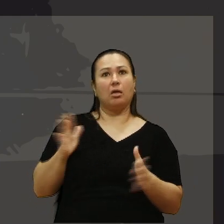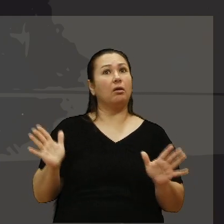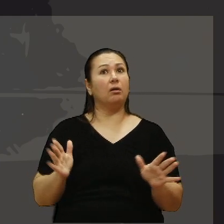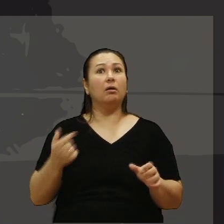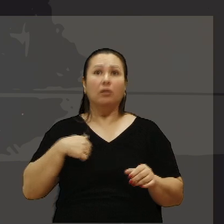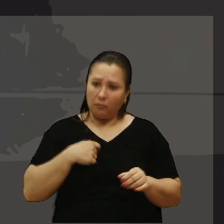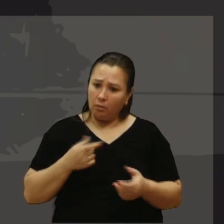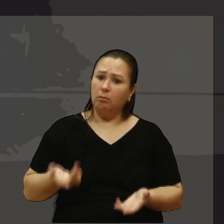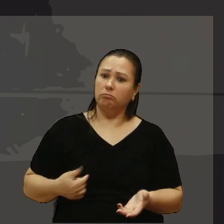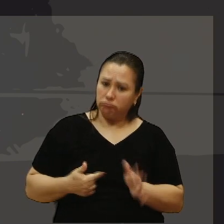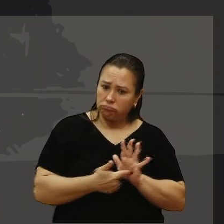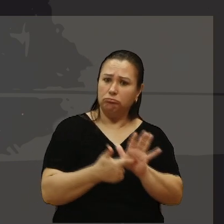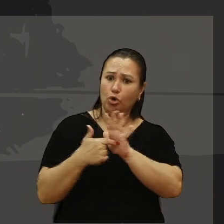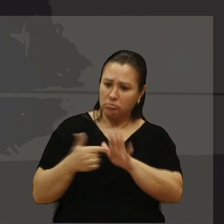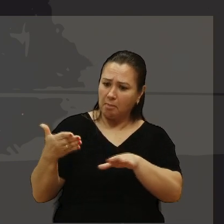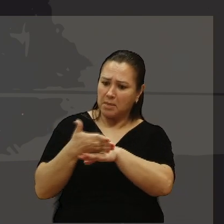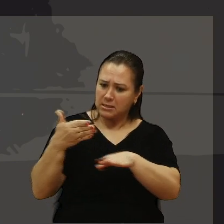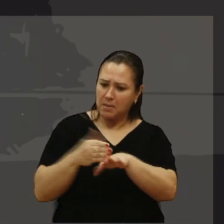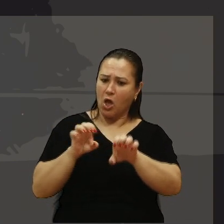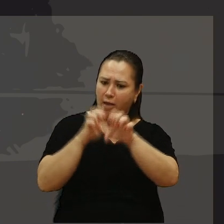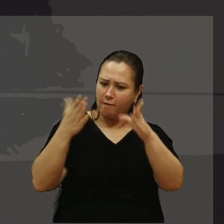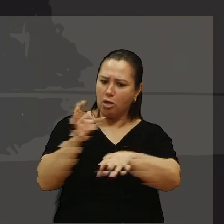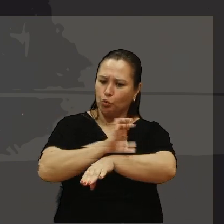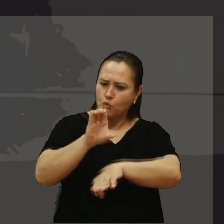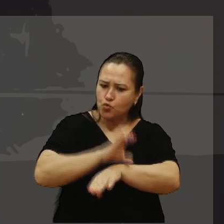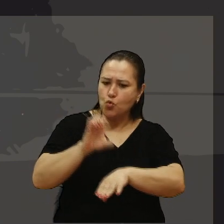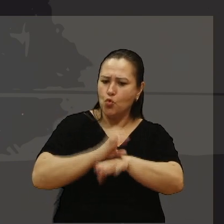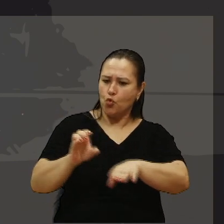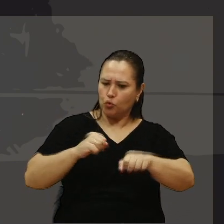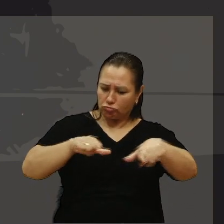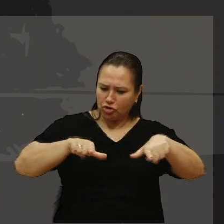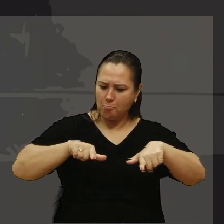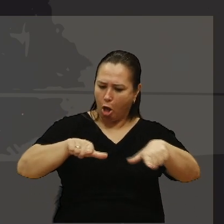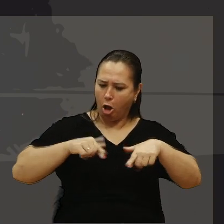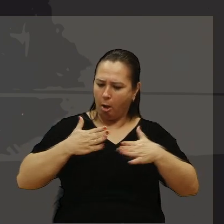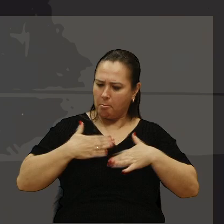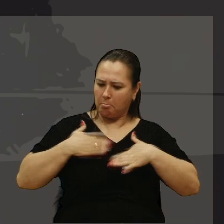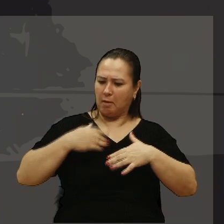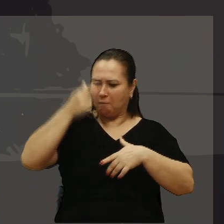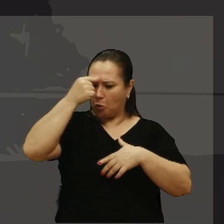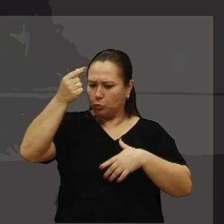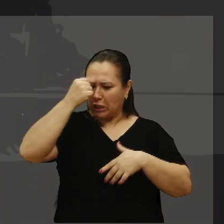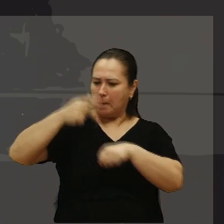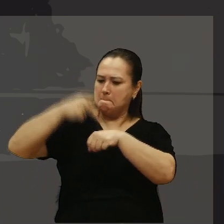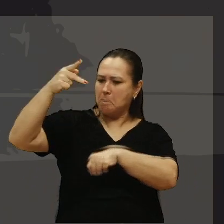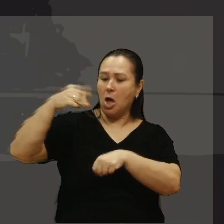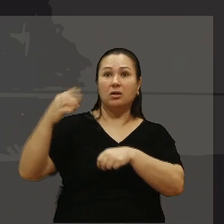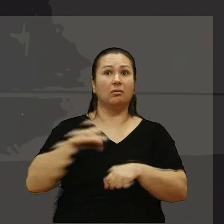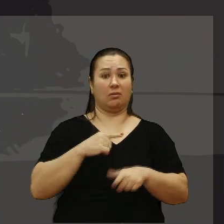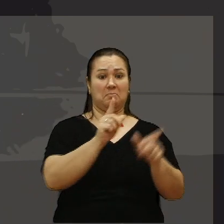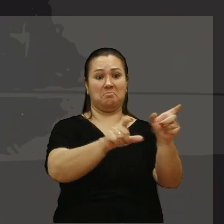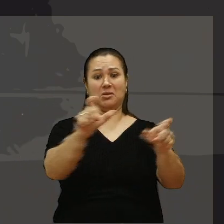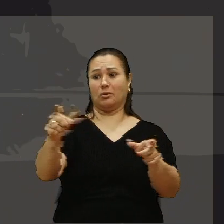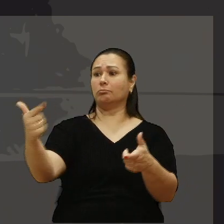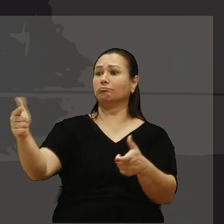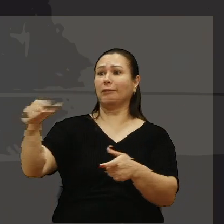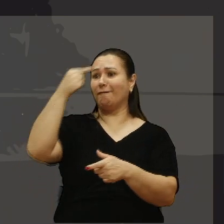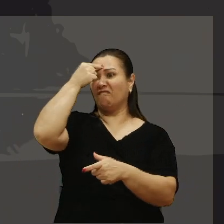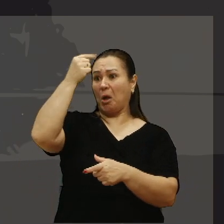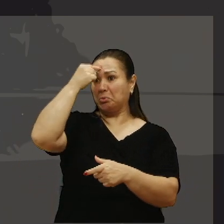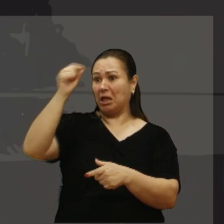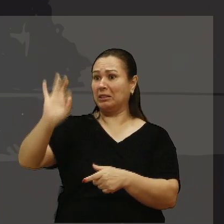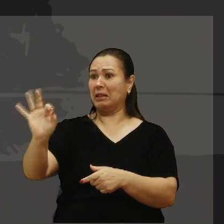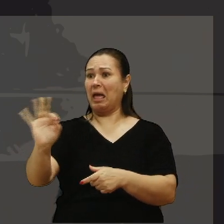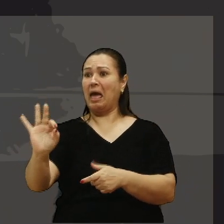aqui em cima da mesa de participação em eventos, de cursos, das minhas faculdades, de pós-graduação. Até porque tem gente que não tem nem faculdade na